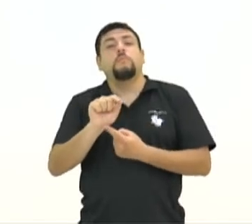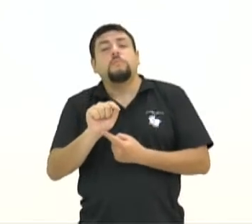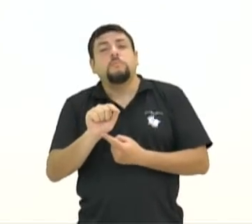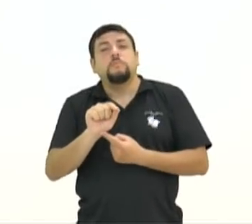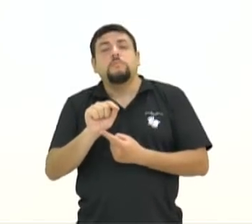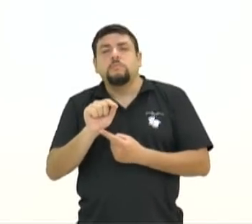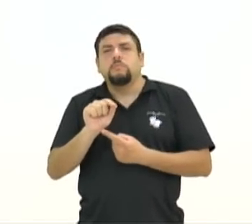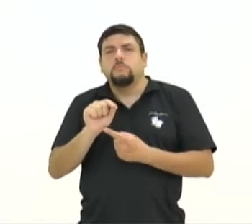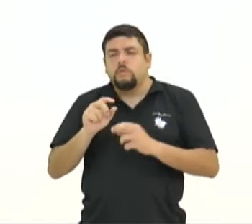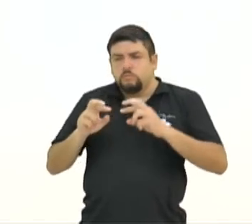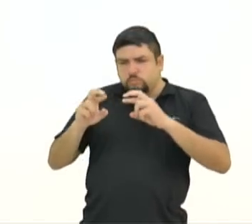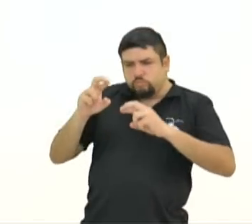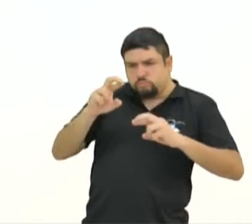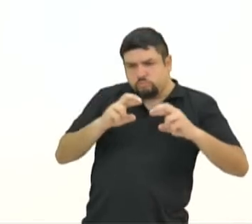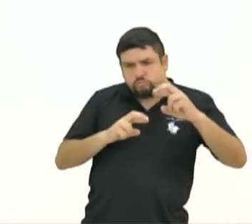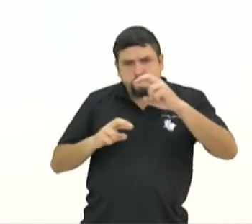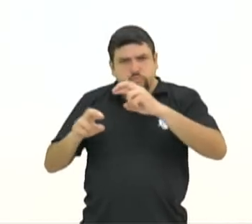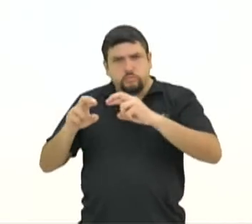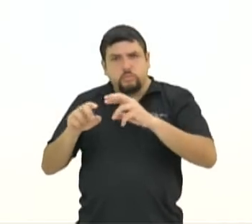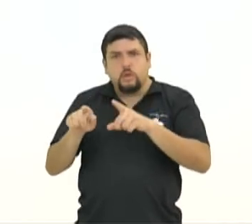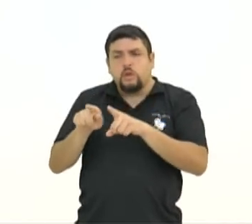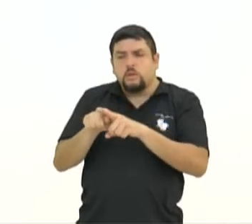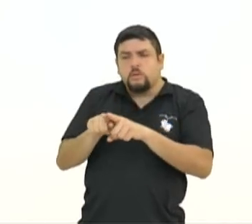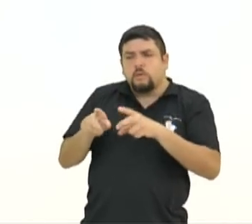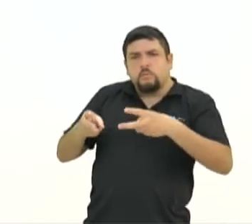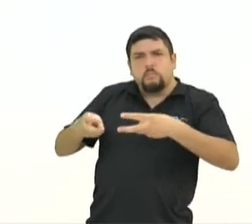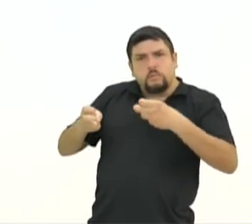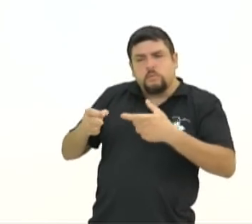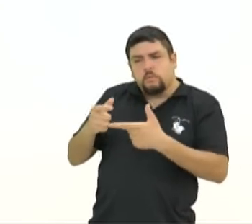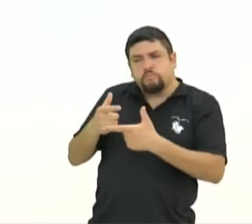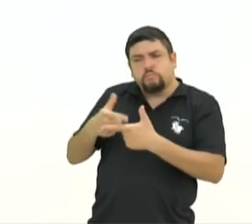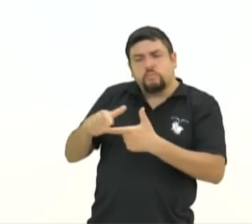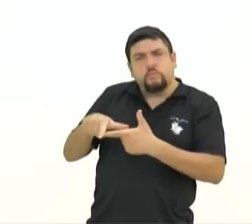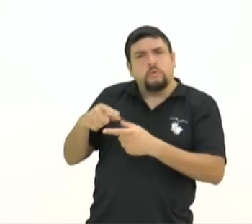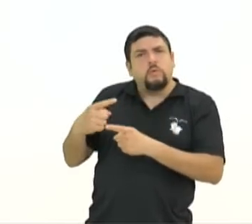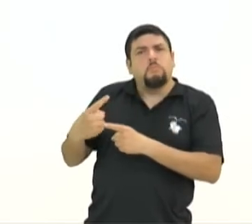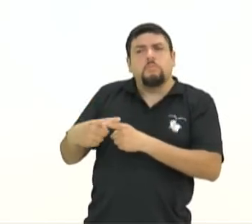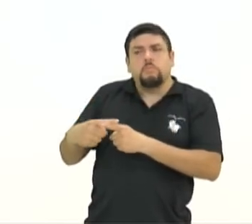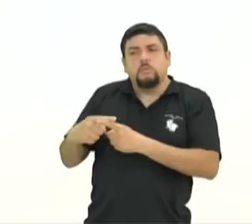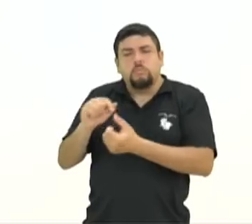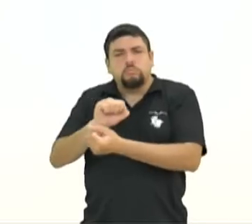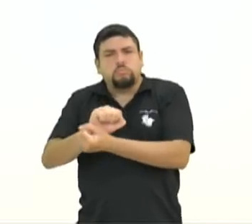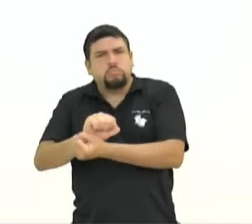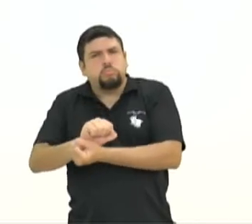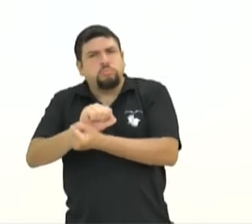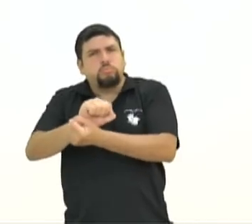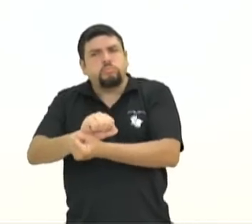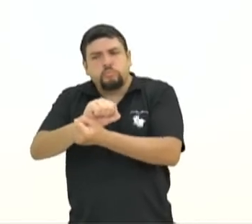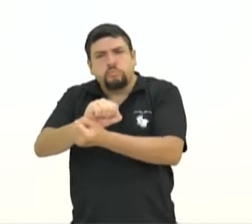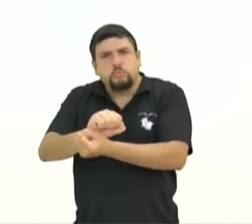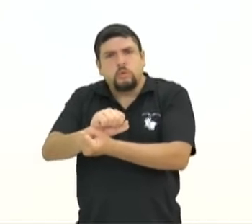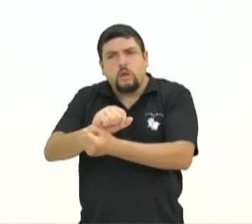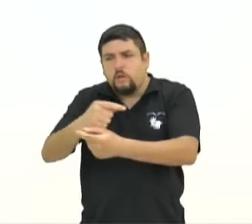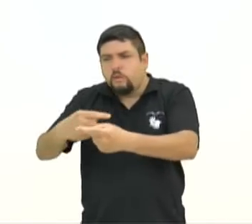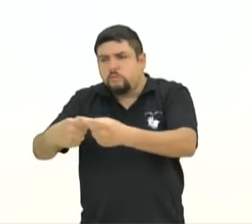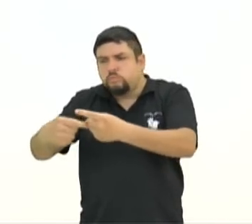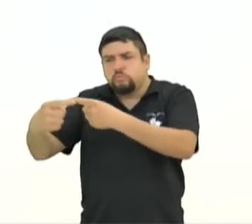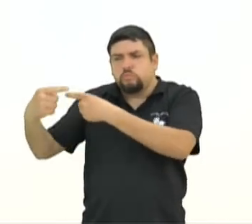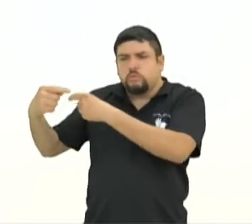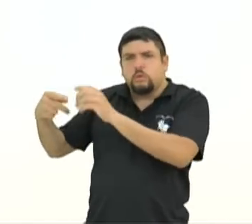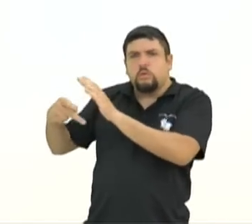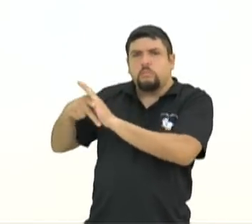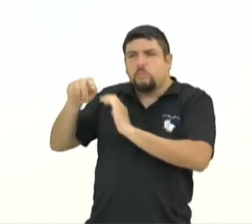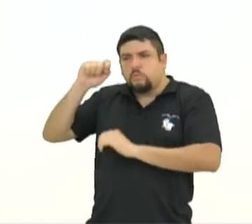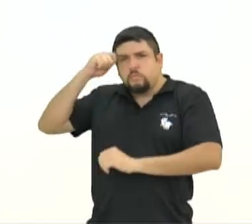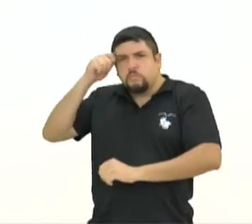e problematizar a exploração da mão de obra escrava oriunda do continente africano, e bem como as formas